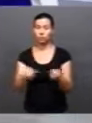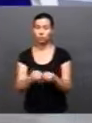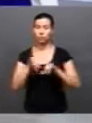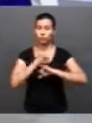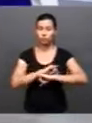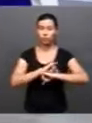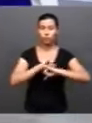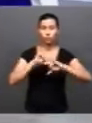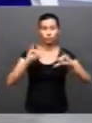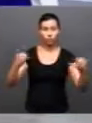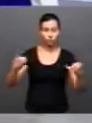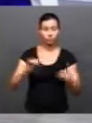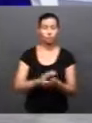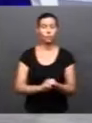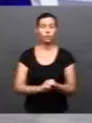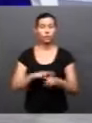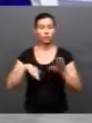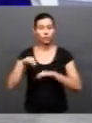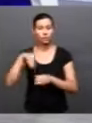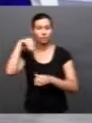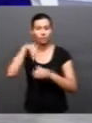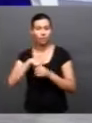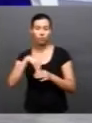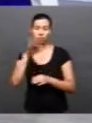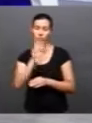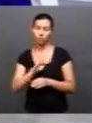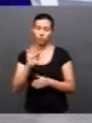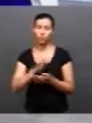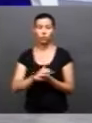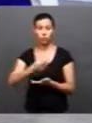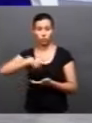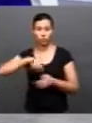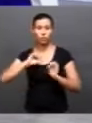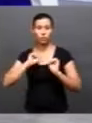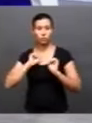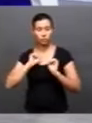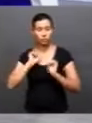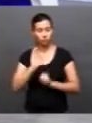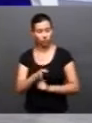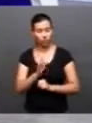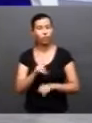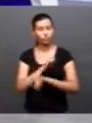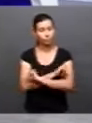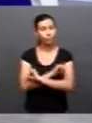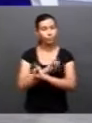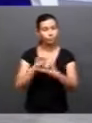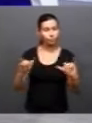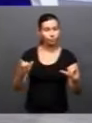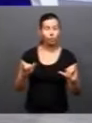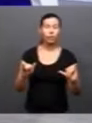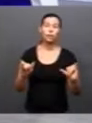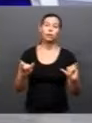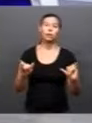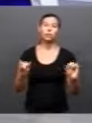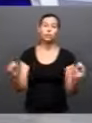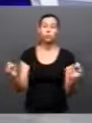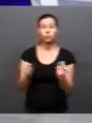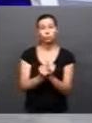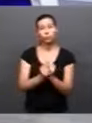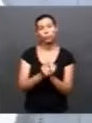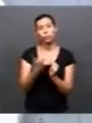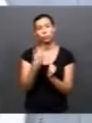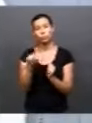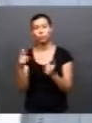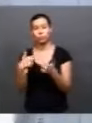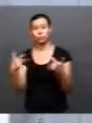da UFO, espalhar para a comunidade. Sim, nós já fazemos isso no dia a dia, mas junto com nossas outras pautas, porque nós trabalhamos também com